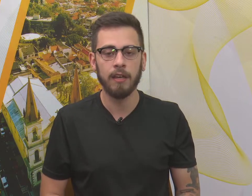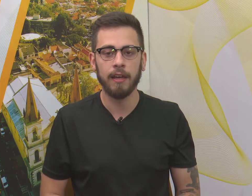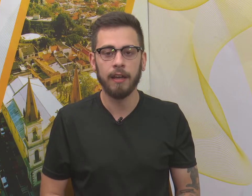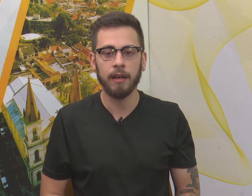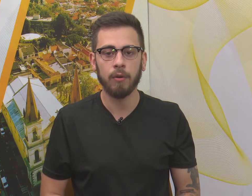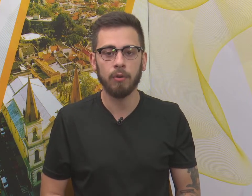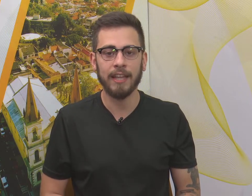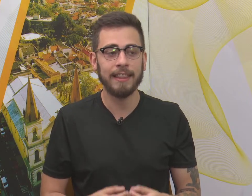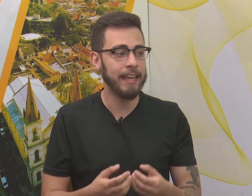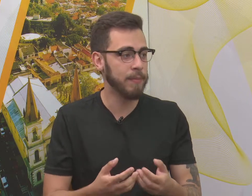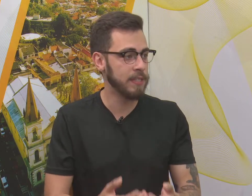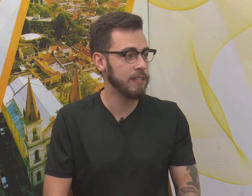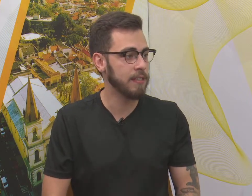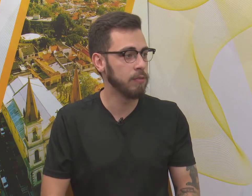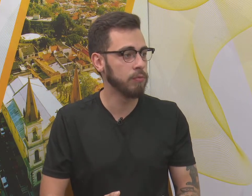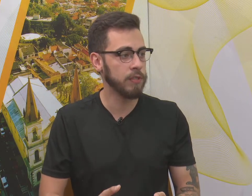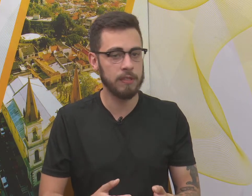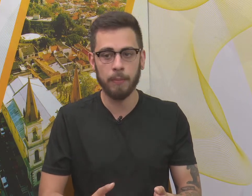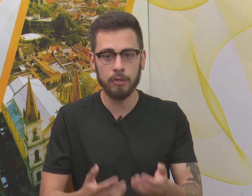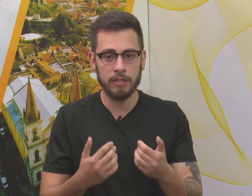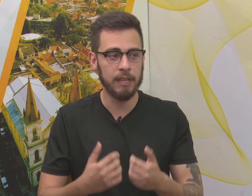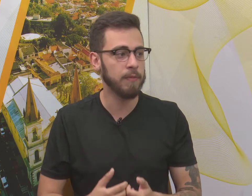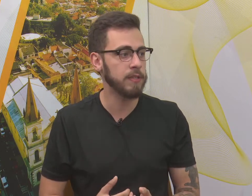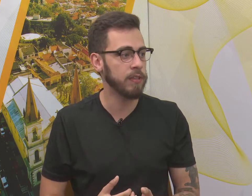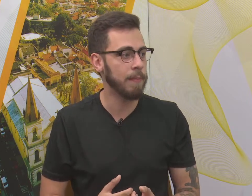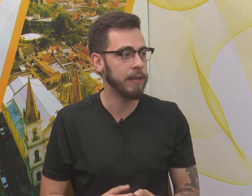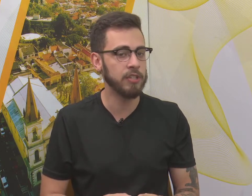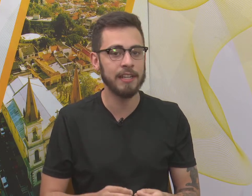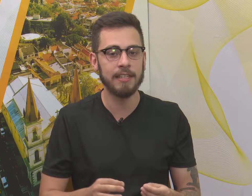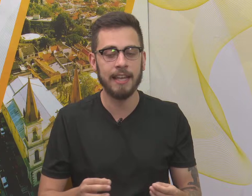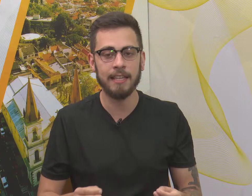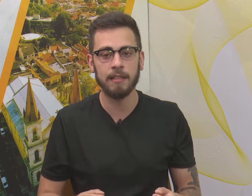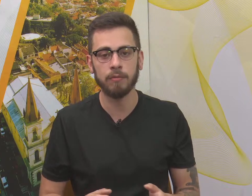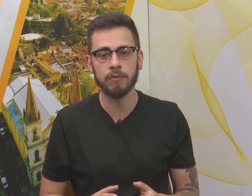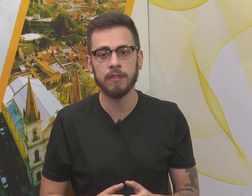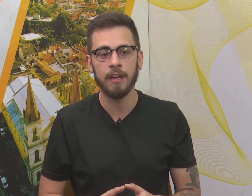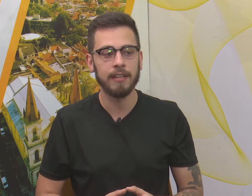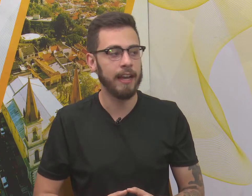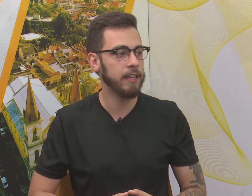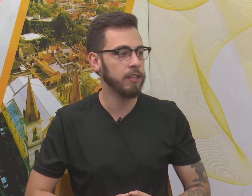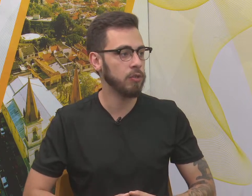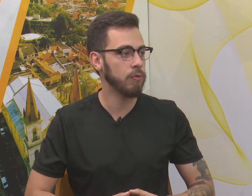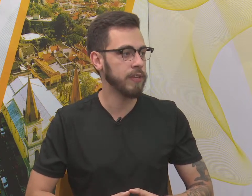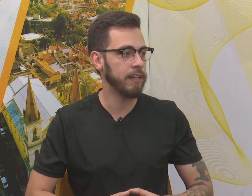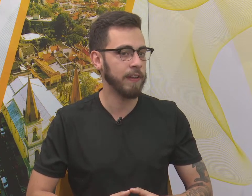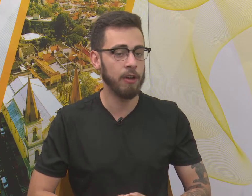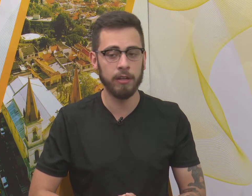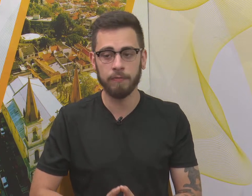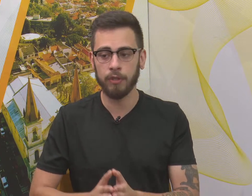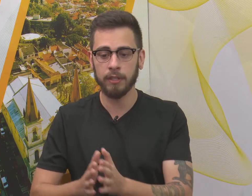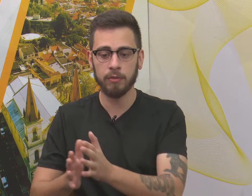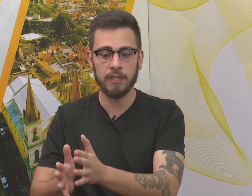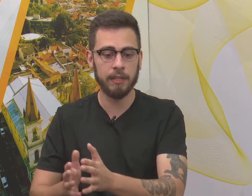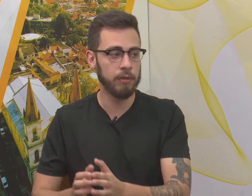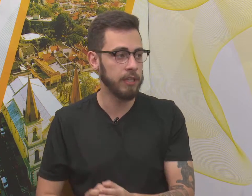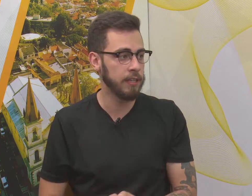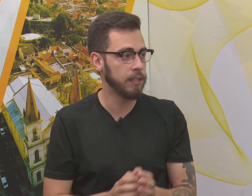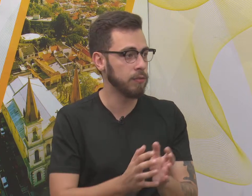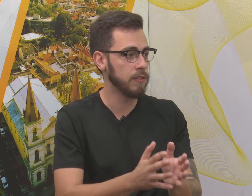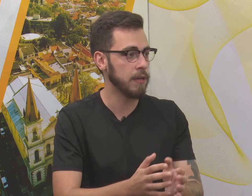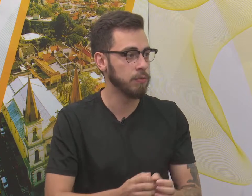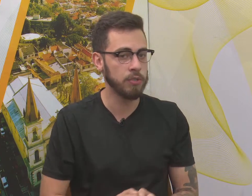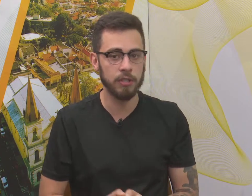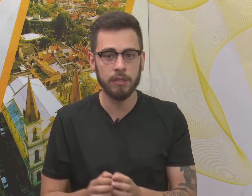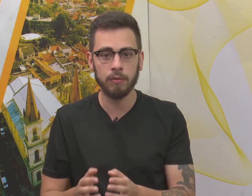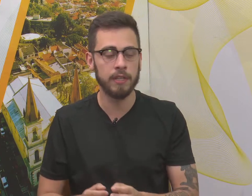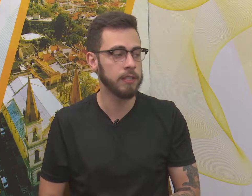consegue colocar temas nessas denúncias, depois a nossa equipe faz um trabalho de analisar as denúncias e aí a gente consegue falar, olha, foi tanto de zeladoria, tanto